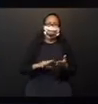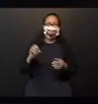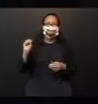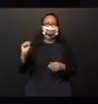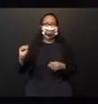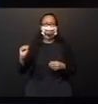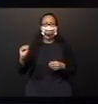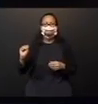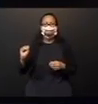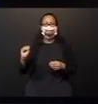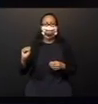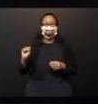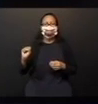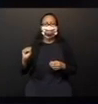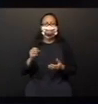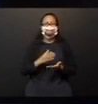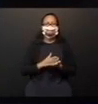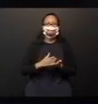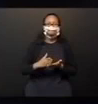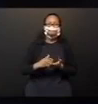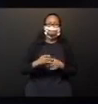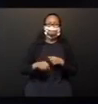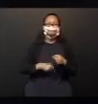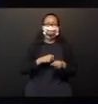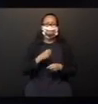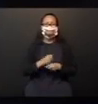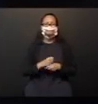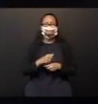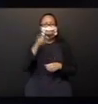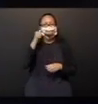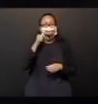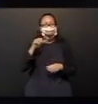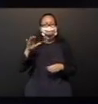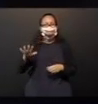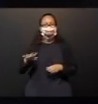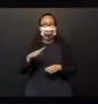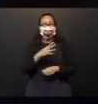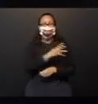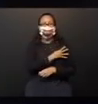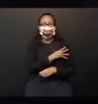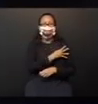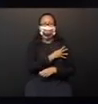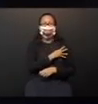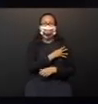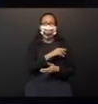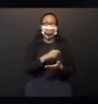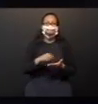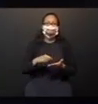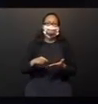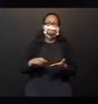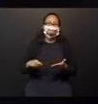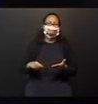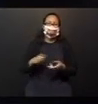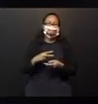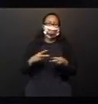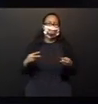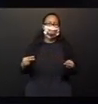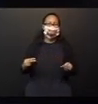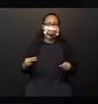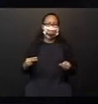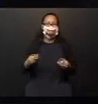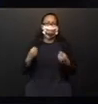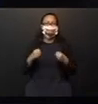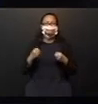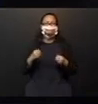diz assim, no início do ano, uma garota do 4º ano anotou alguns itens que deveriam ser